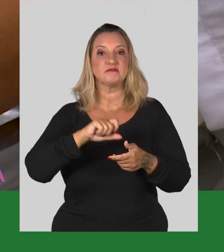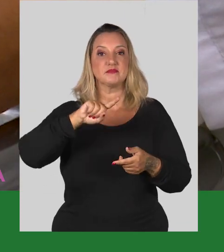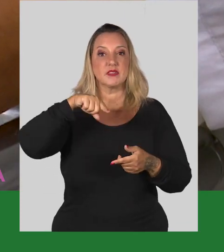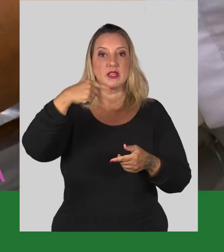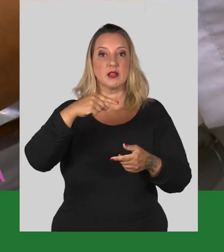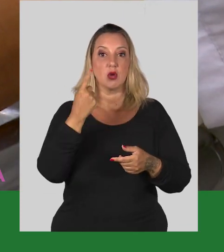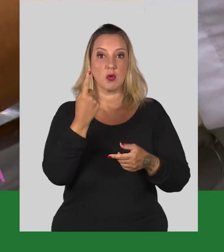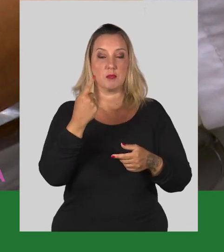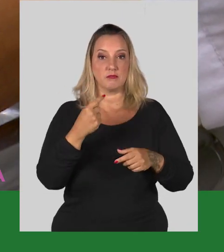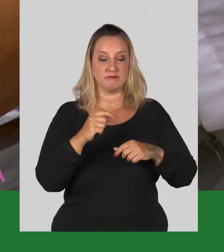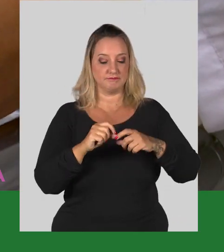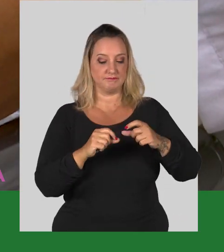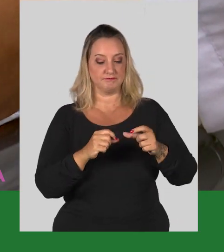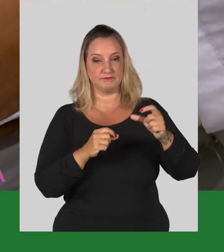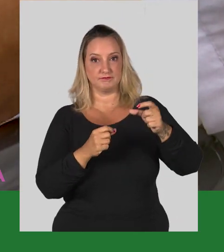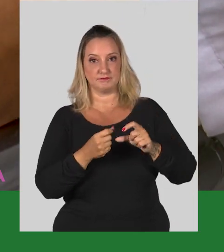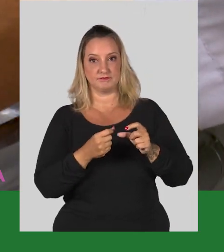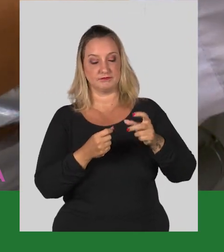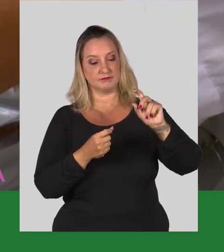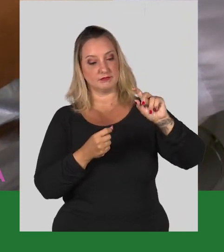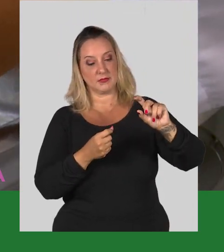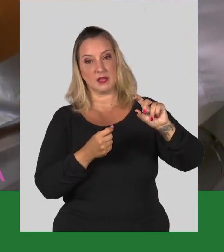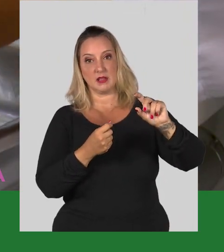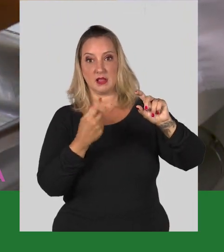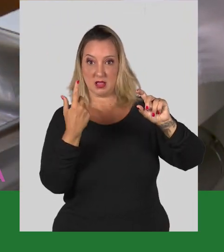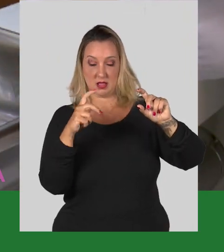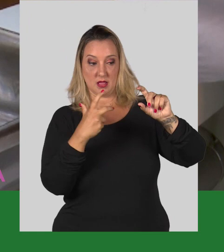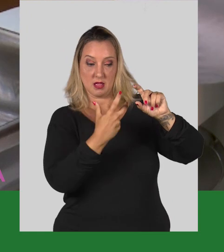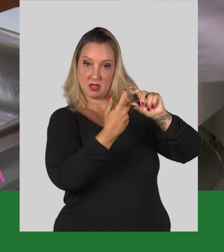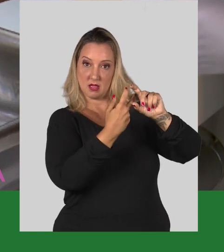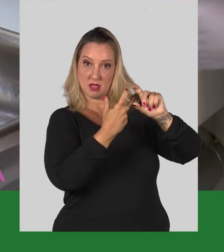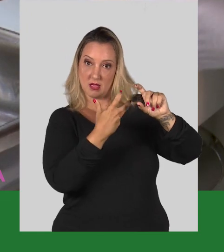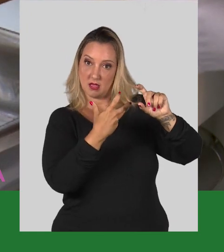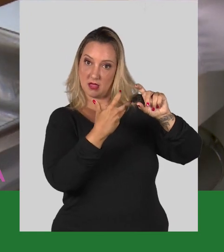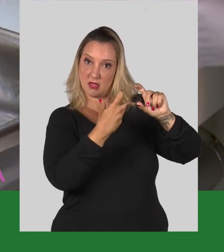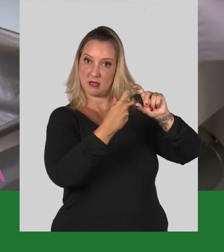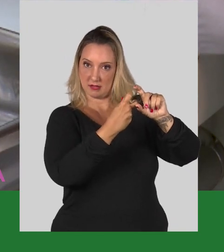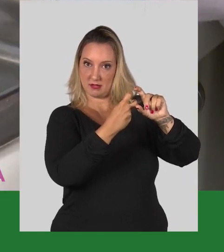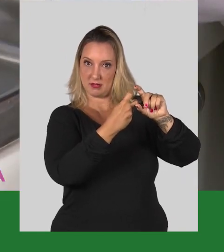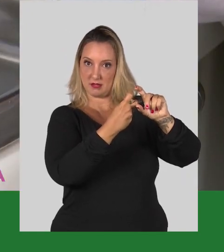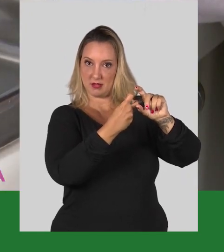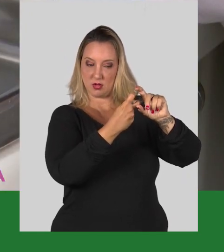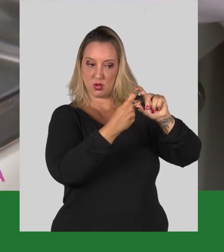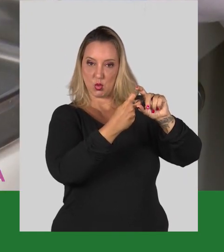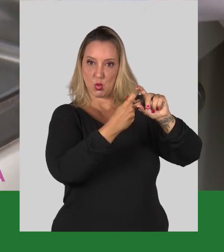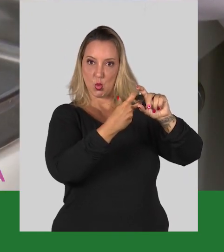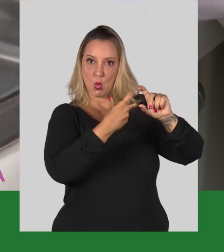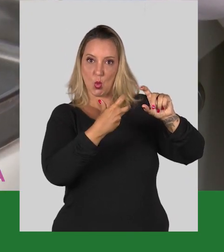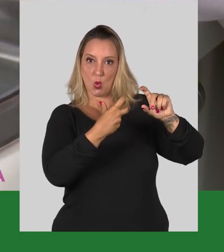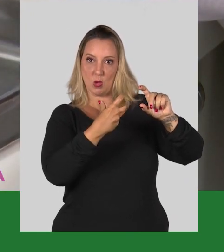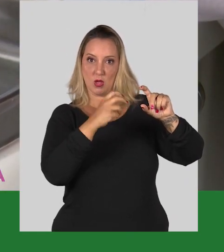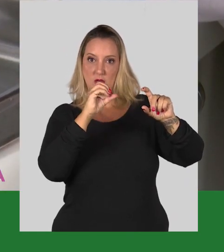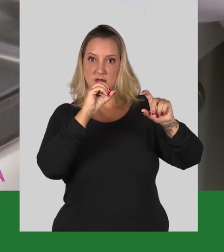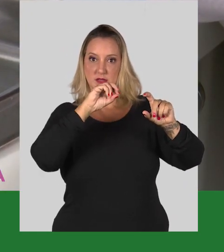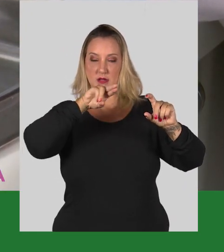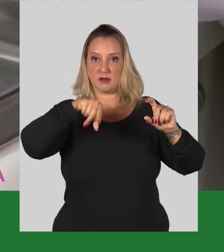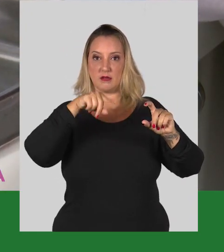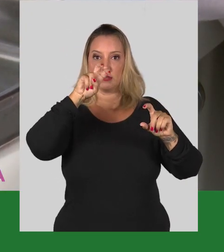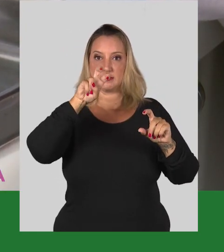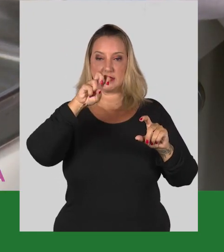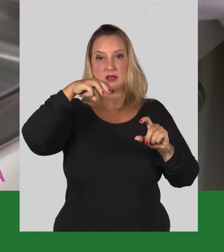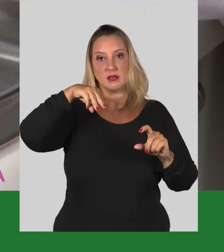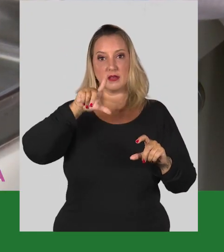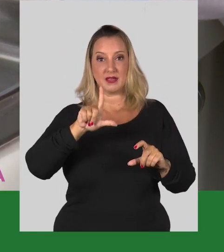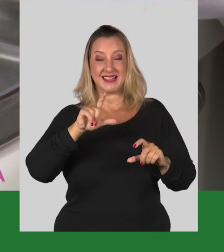depois com uma das mãos apoie o frasco entre os dedos e com a outra mão perfure a borracha e aspire 0,5 ml. Em caso